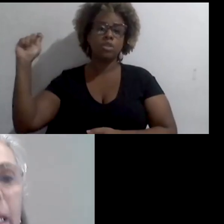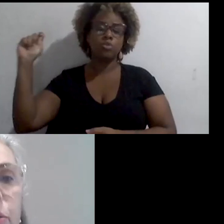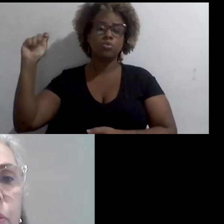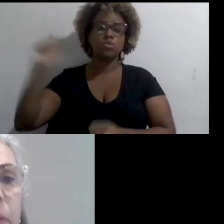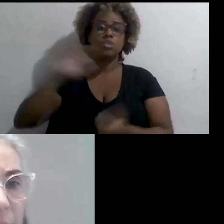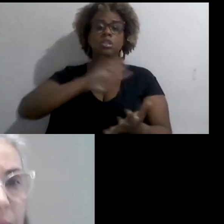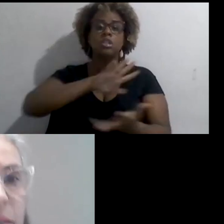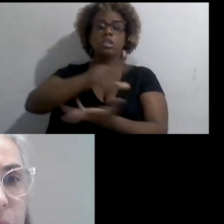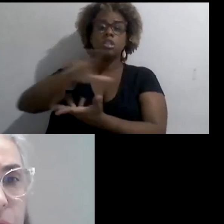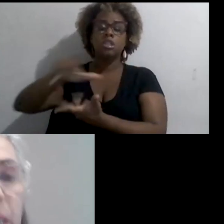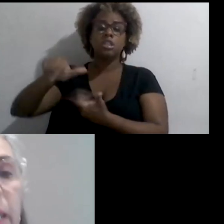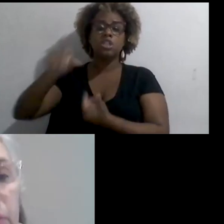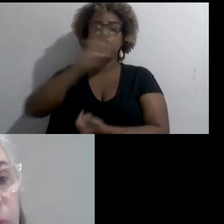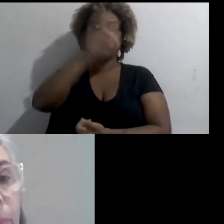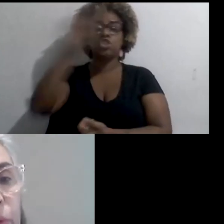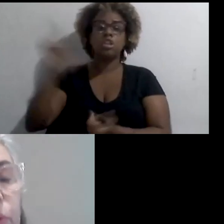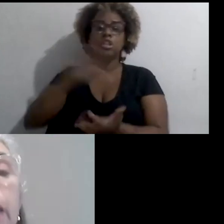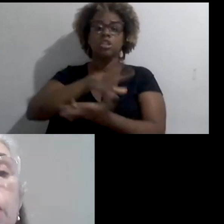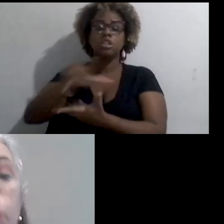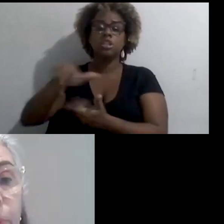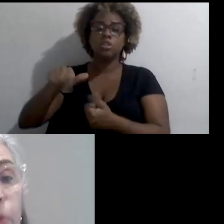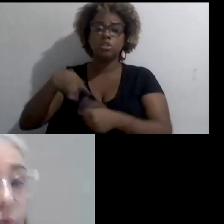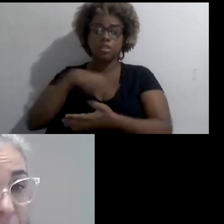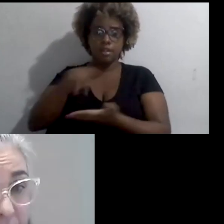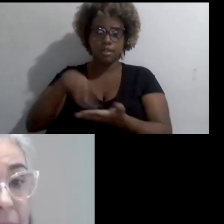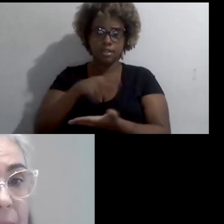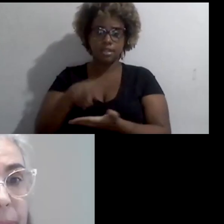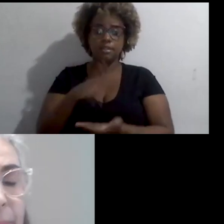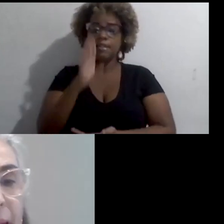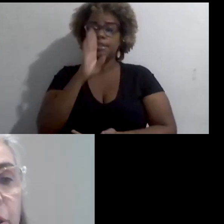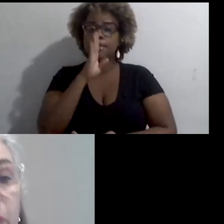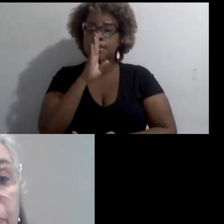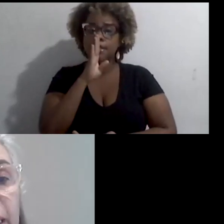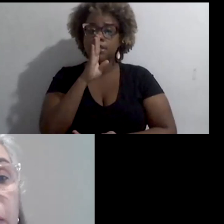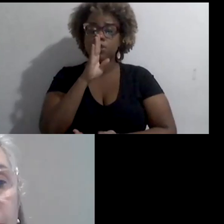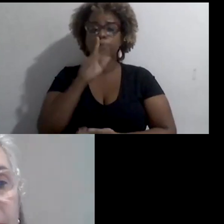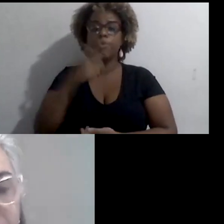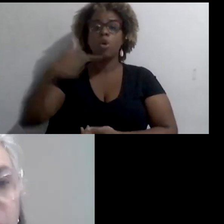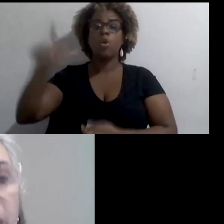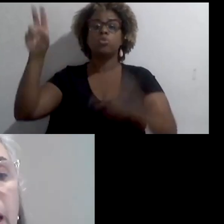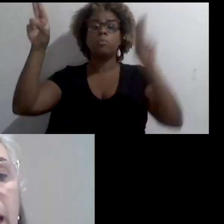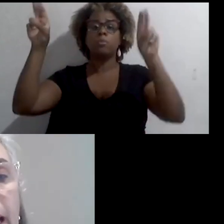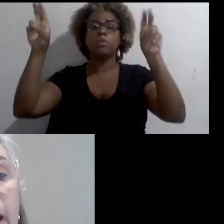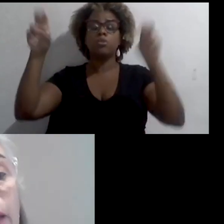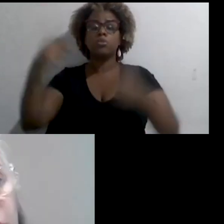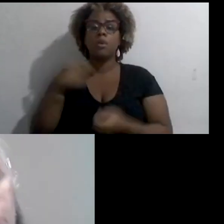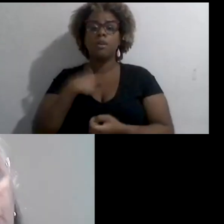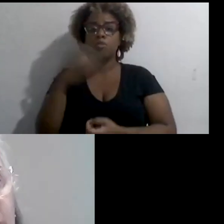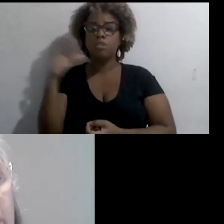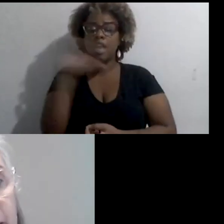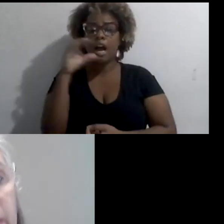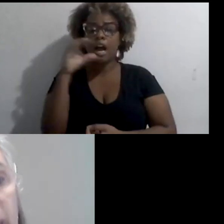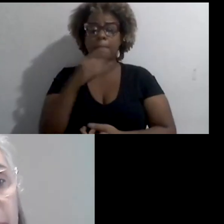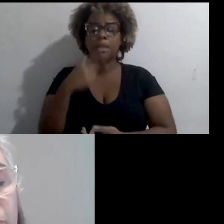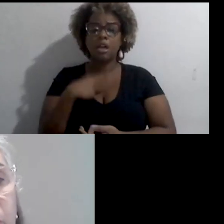completamente silêncio em relação a isso. Então, esse é um ponto. E o outro ponto, que eu vou ser bem rápida e prática, eu não vi nenhuma missão. É um outro